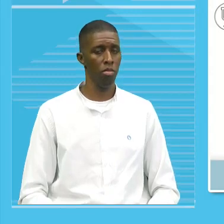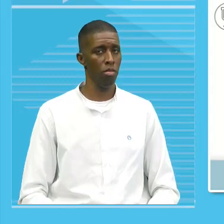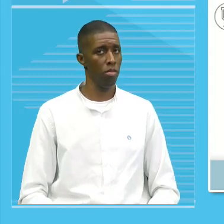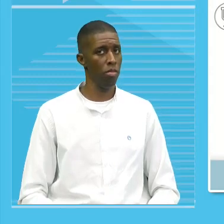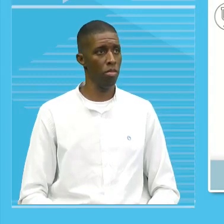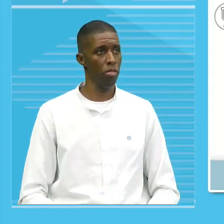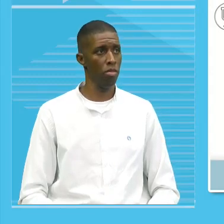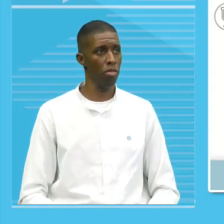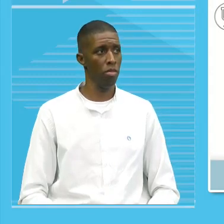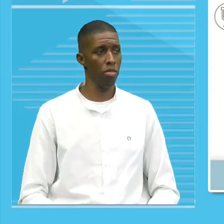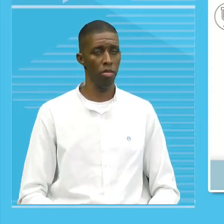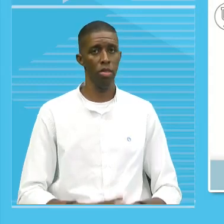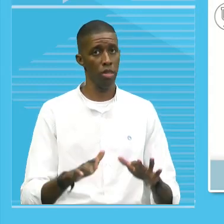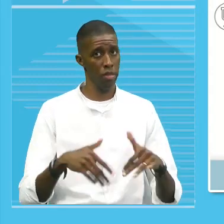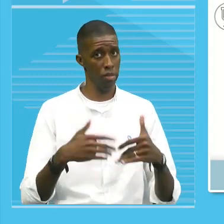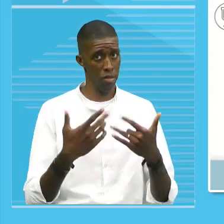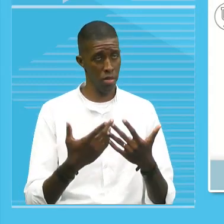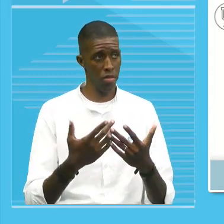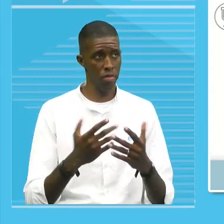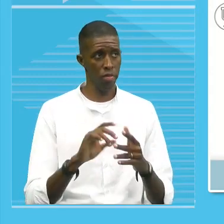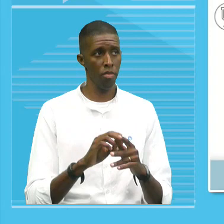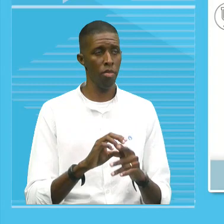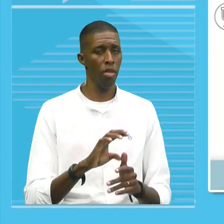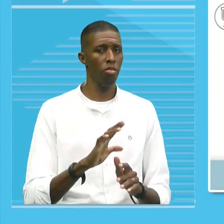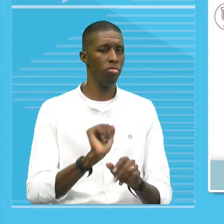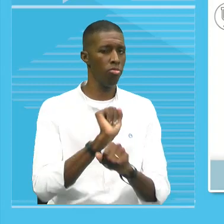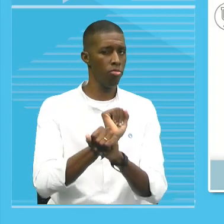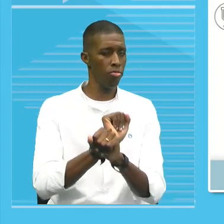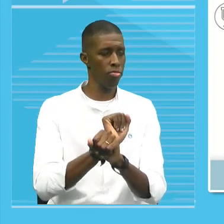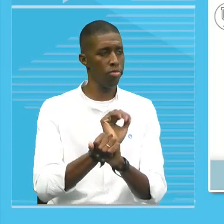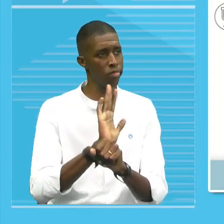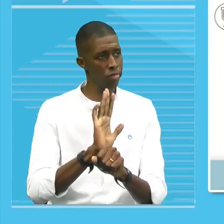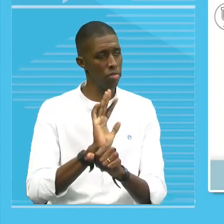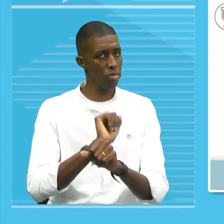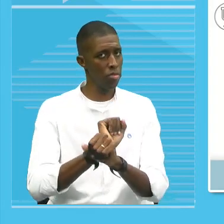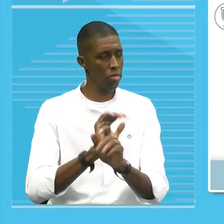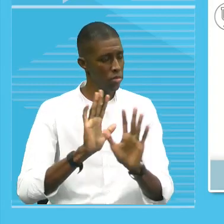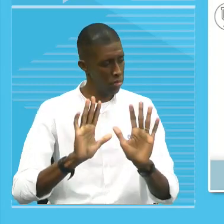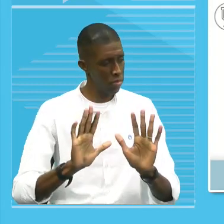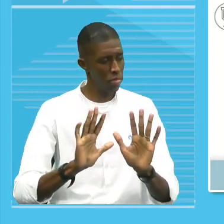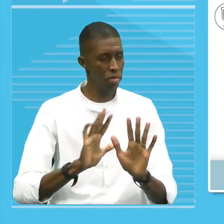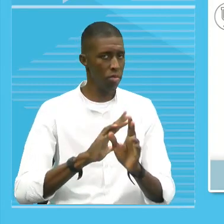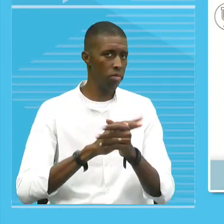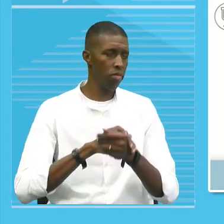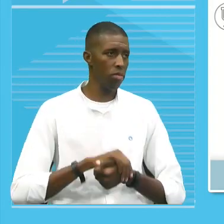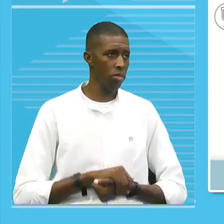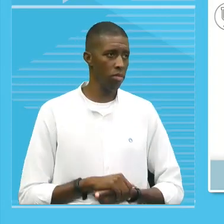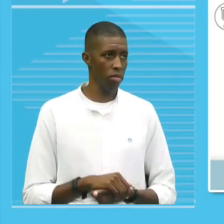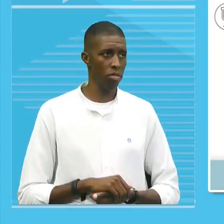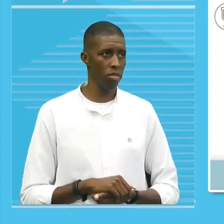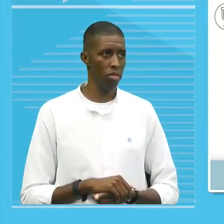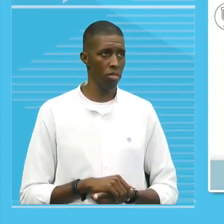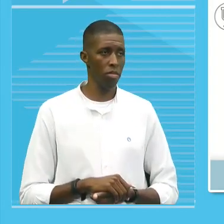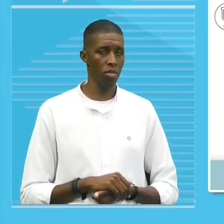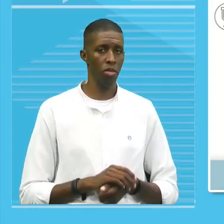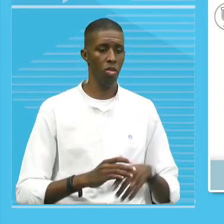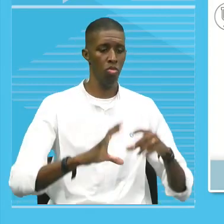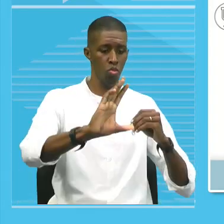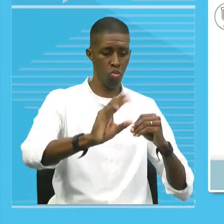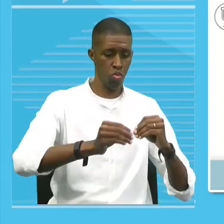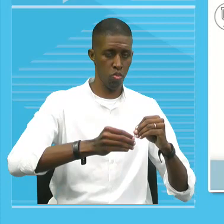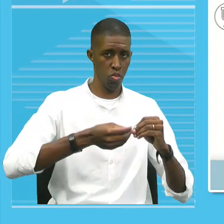dessa vez eu não vou marcar deixa eu marcar vamos lá vou marcar vou marcar o complemento indireto